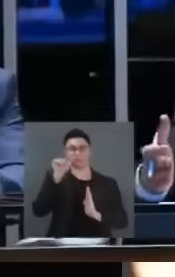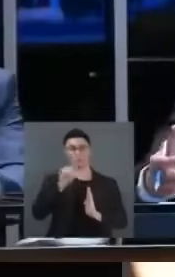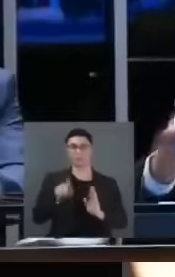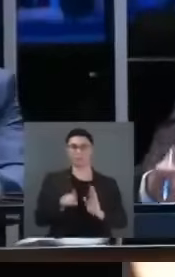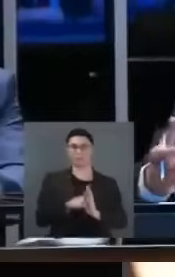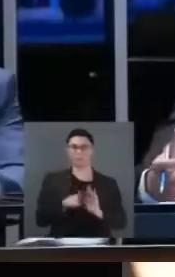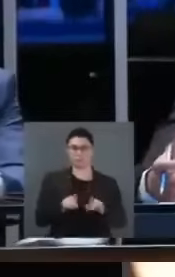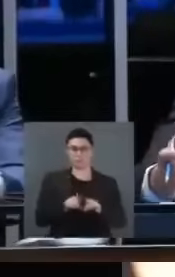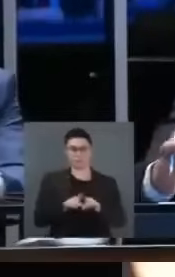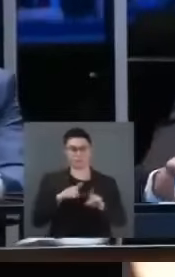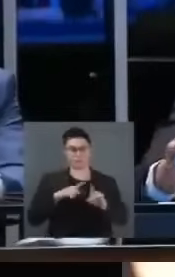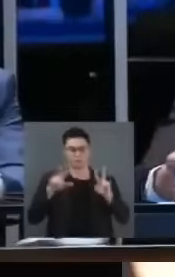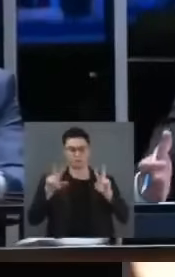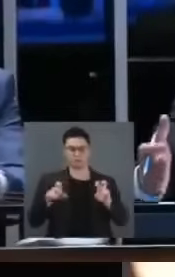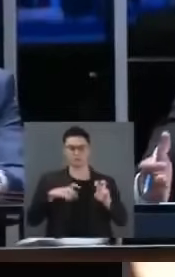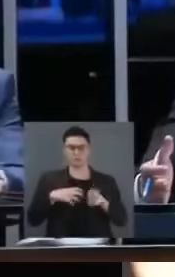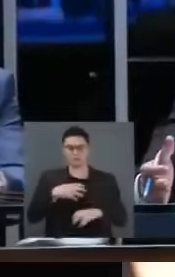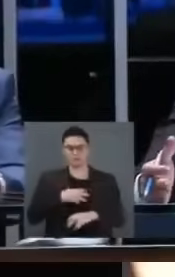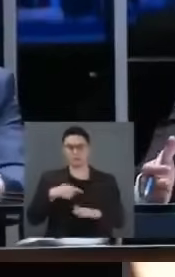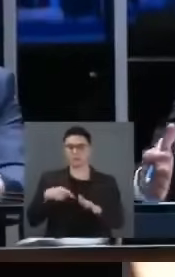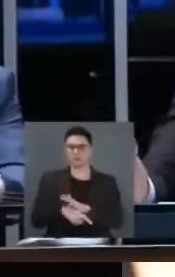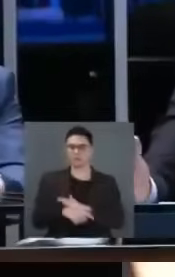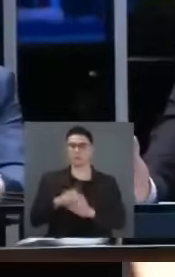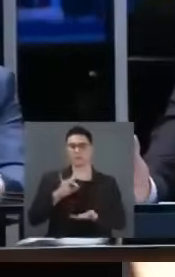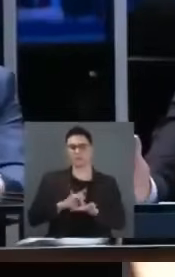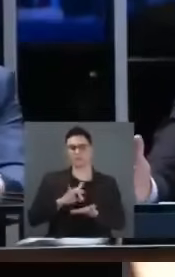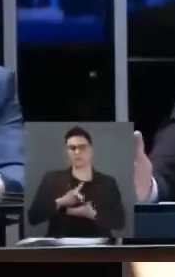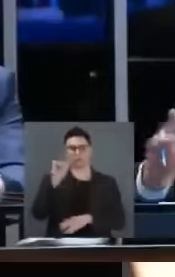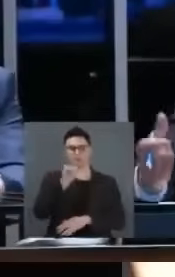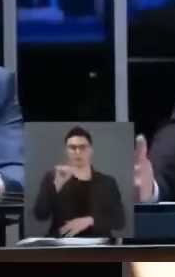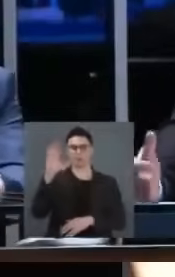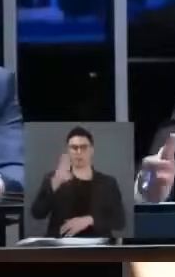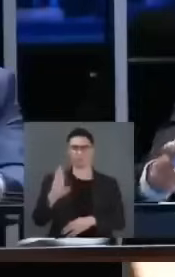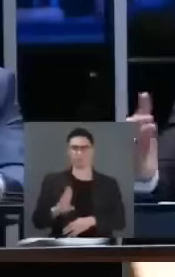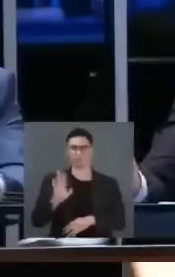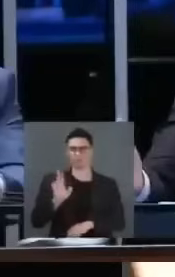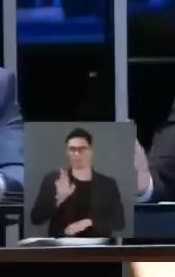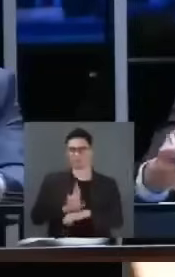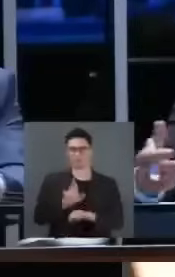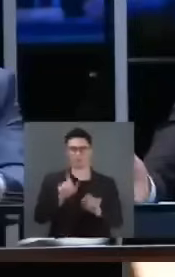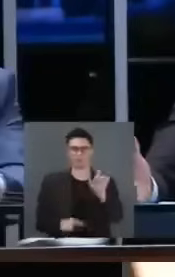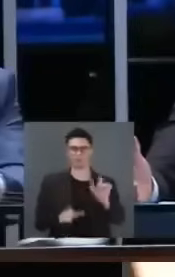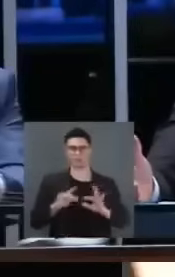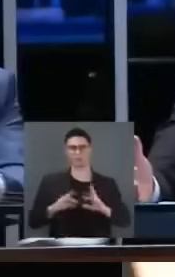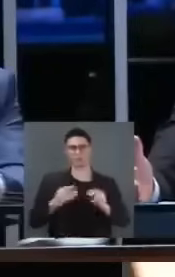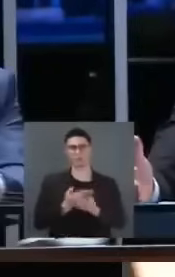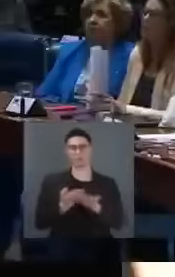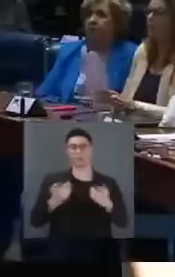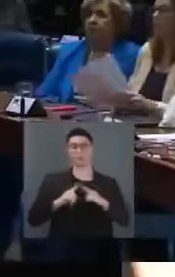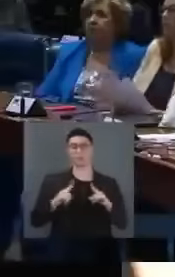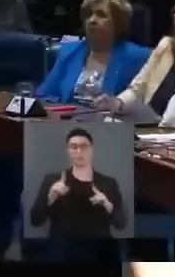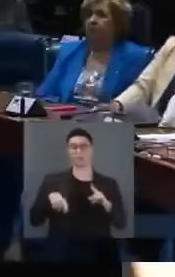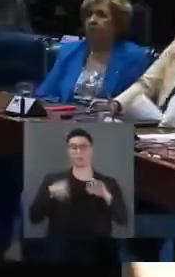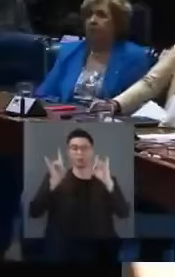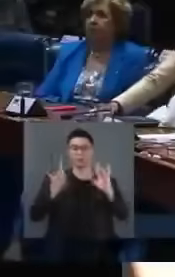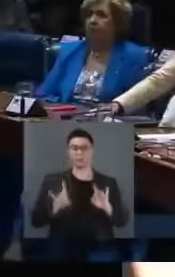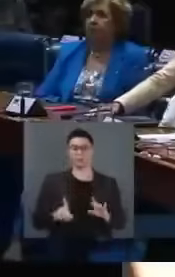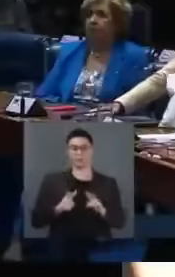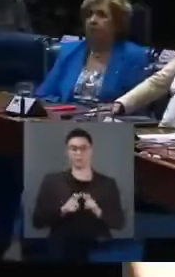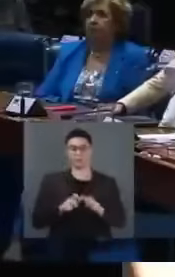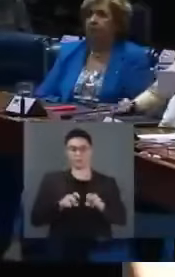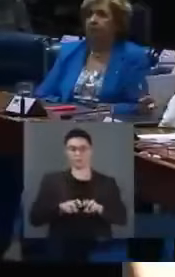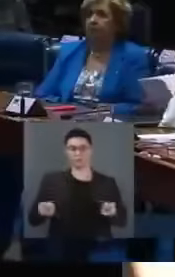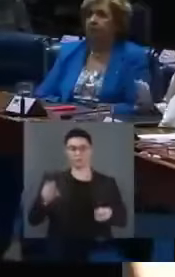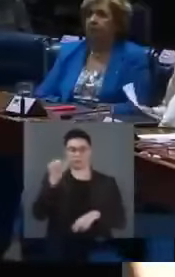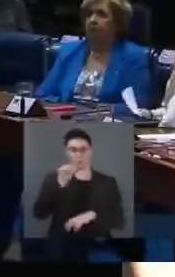dessa natureza que evidentemente toca de maneira muito profunda as mulheres brasileiras, aqui representadas por todos, mas de maneira muito especial pela bancada feminina do Senado